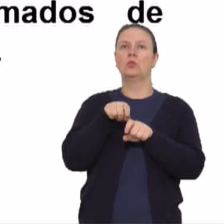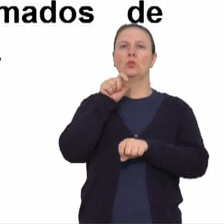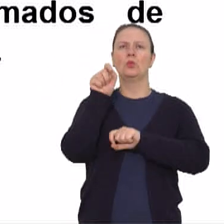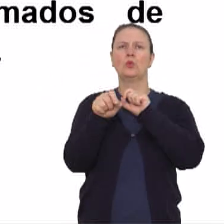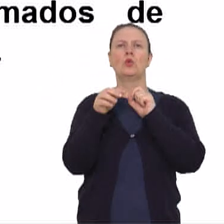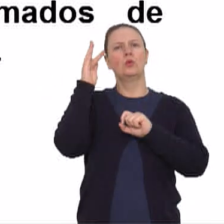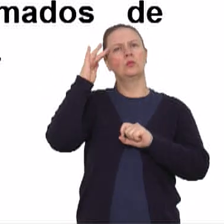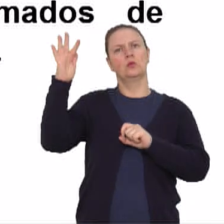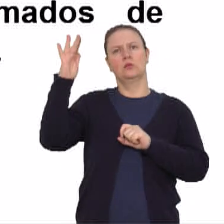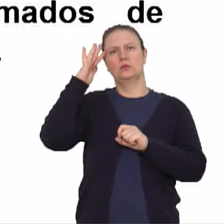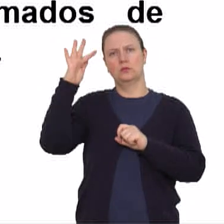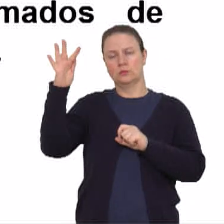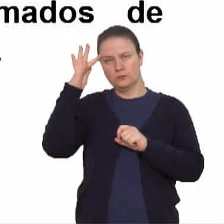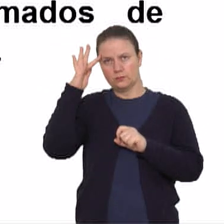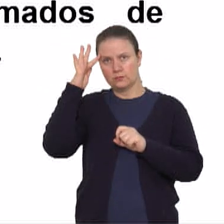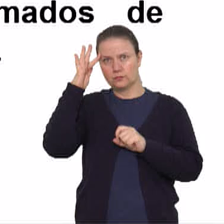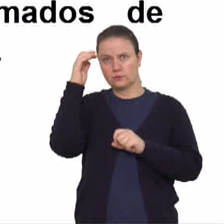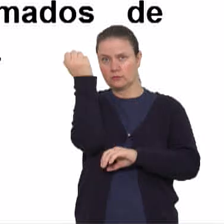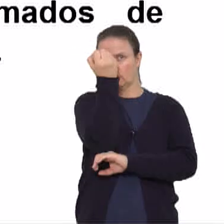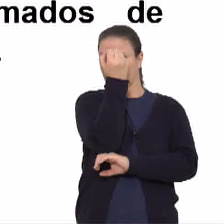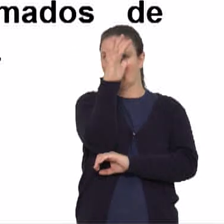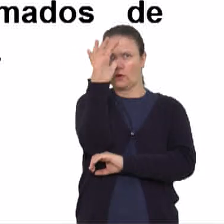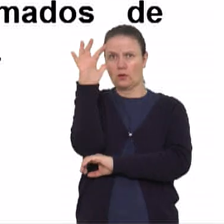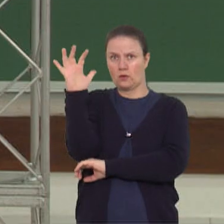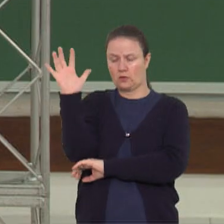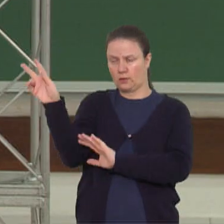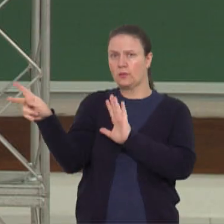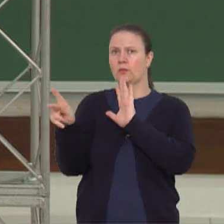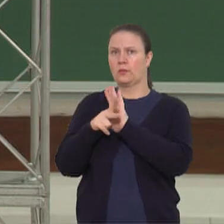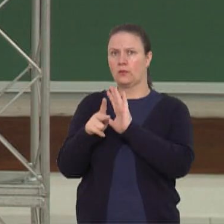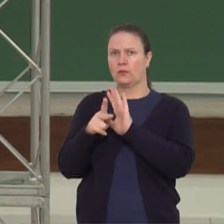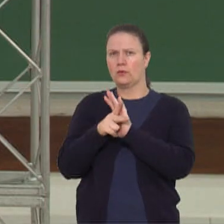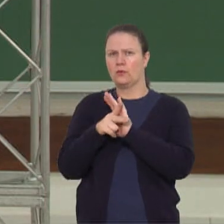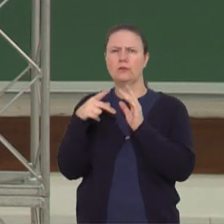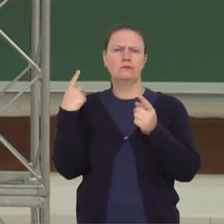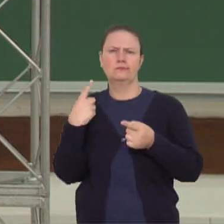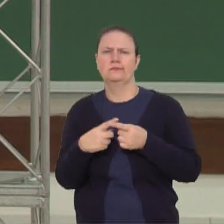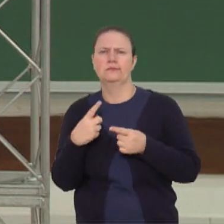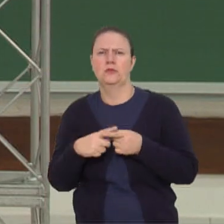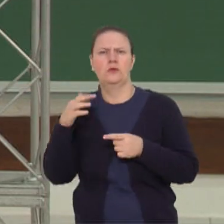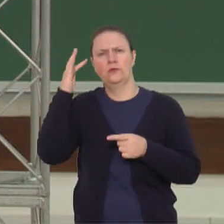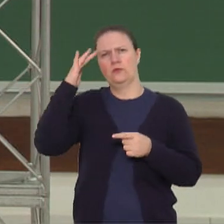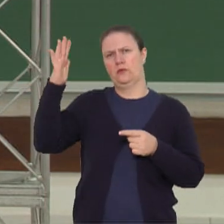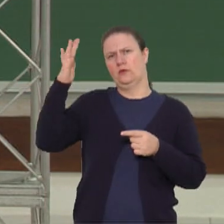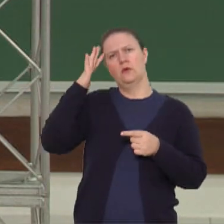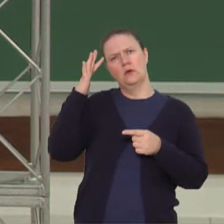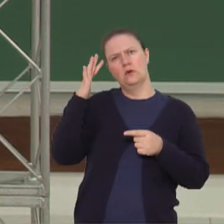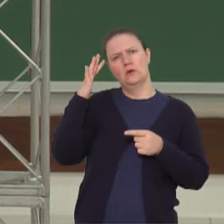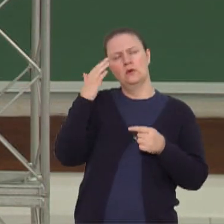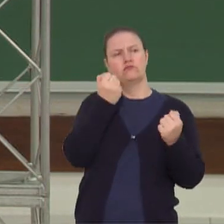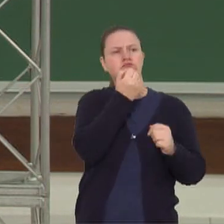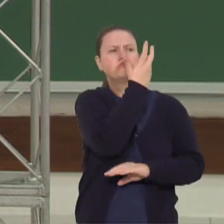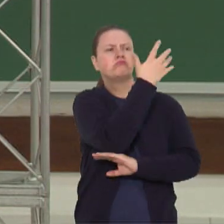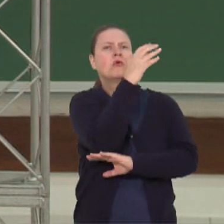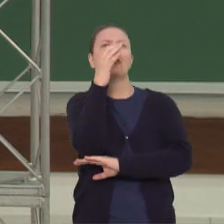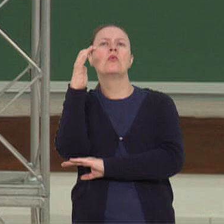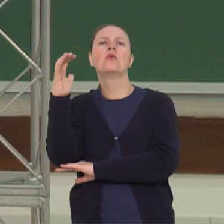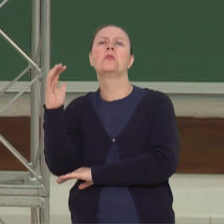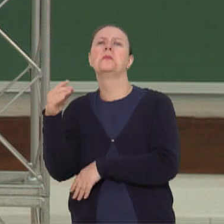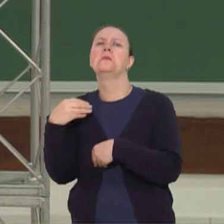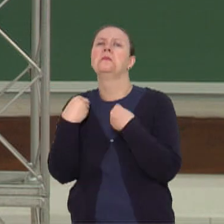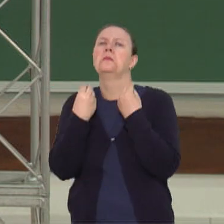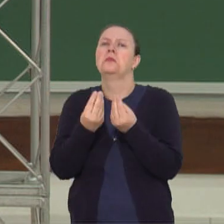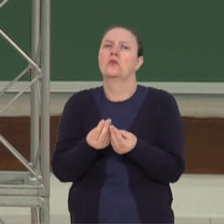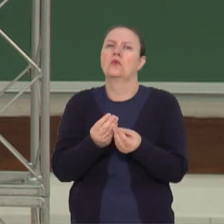ou filósofos da natureza. Por que filósofo da physis ou filósofo da natureza?